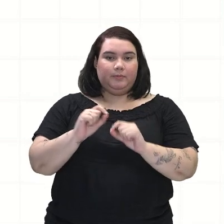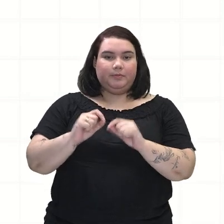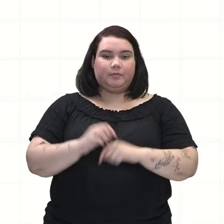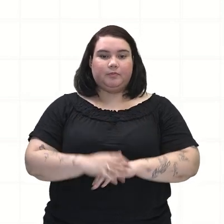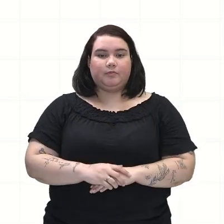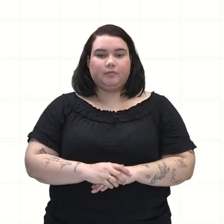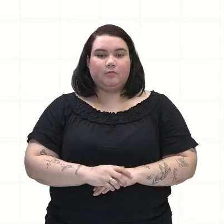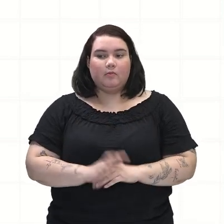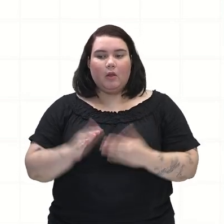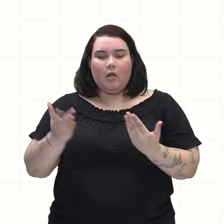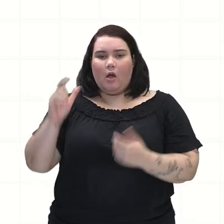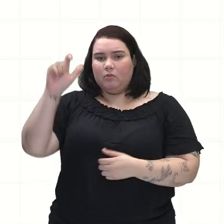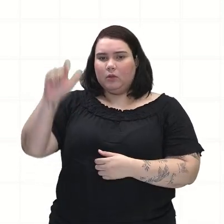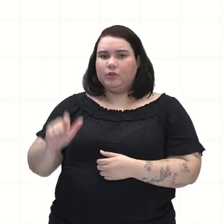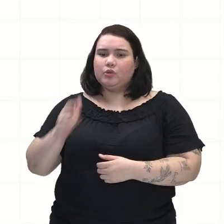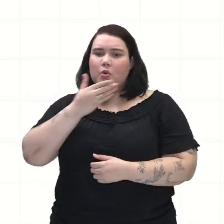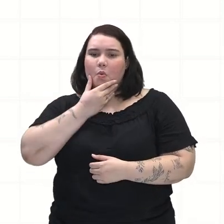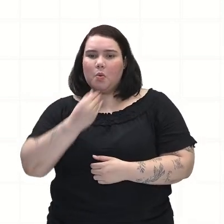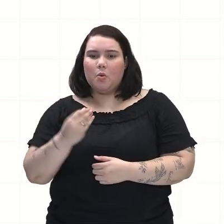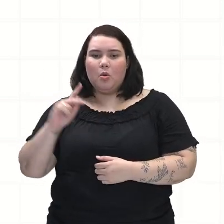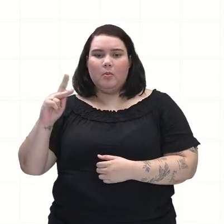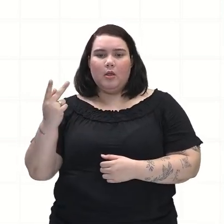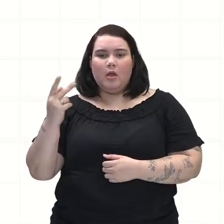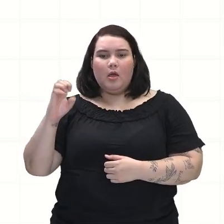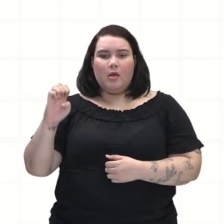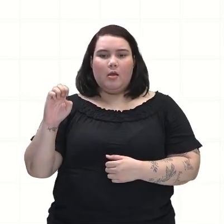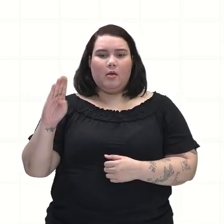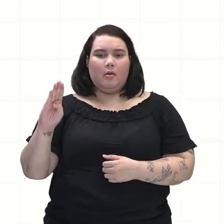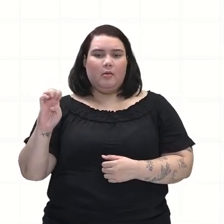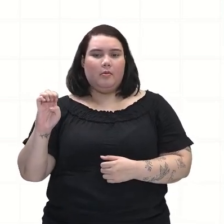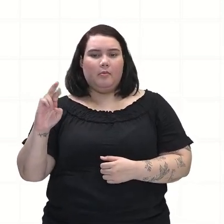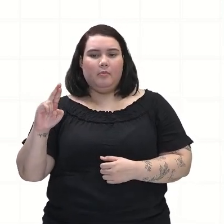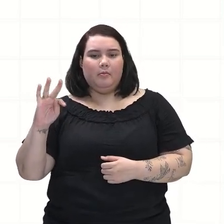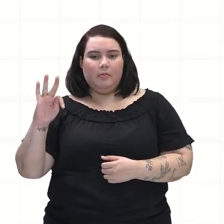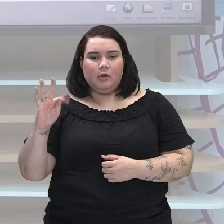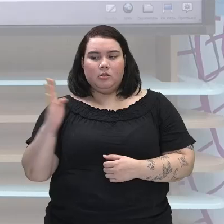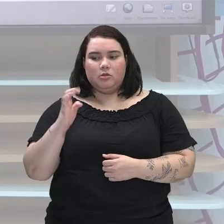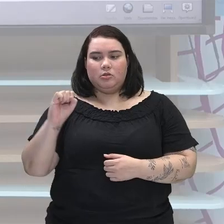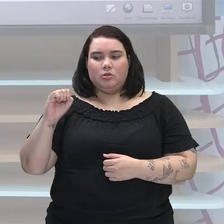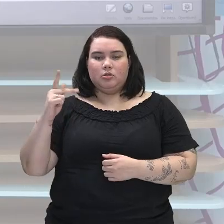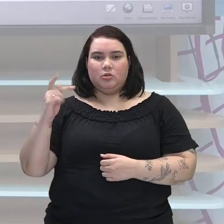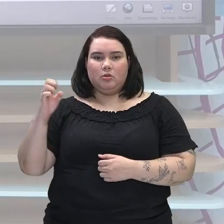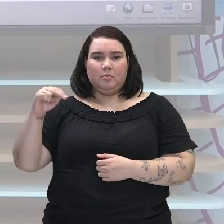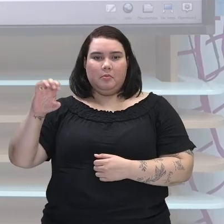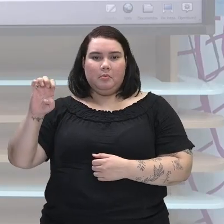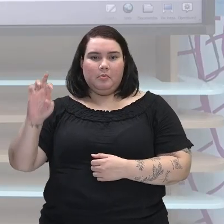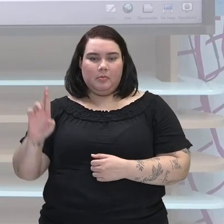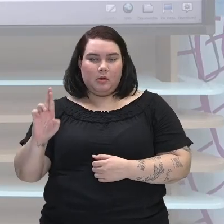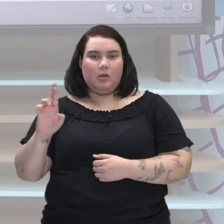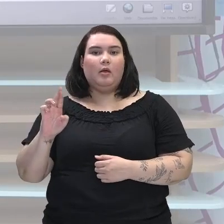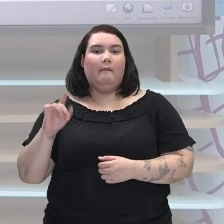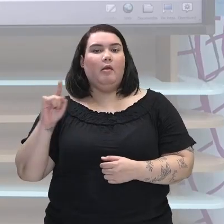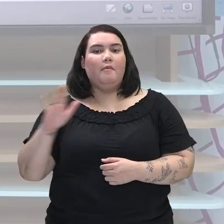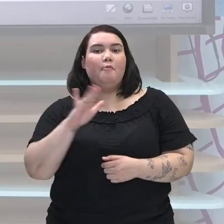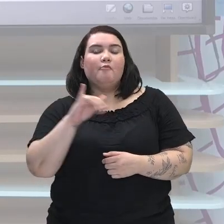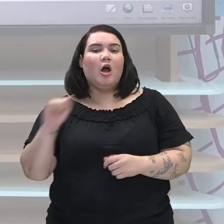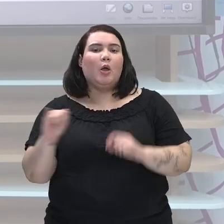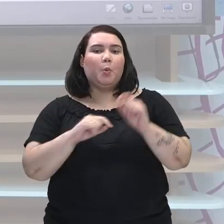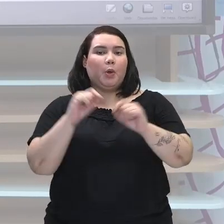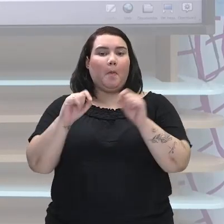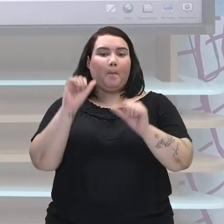figura do Herbert Spencer, ele irá transmutar, né,